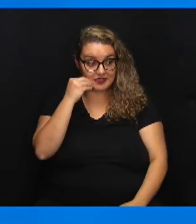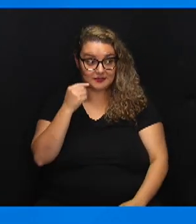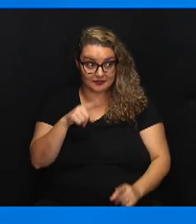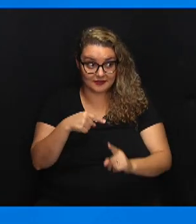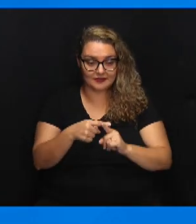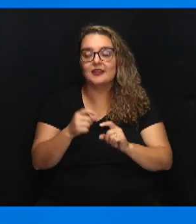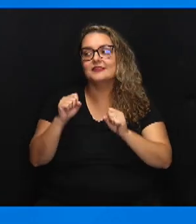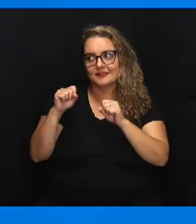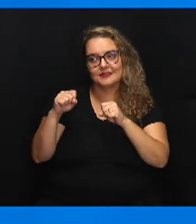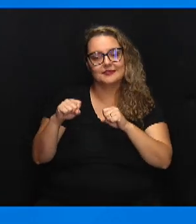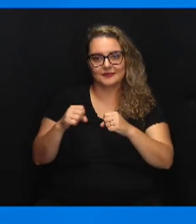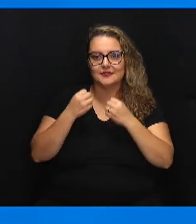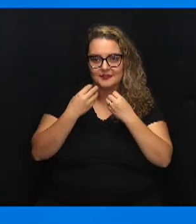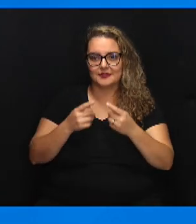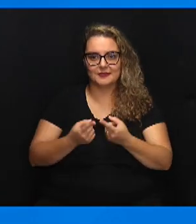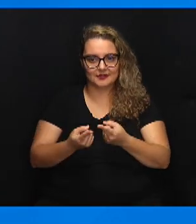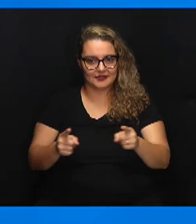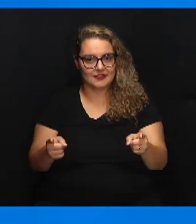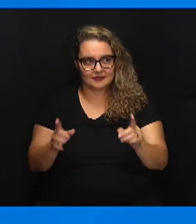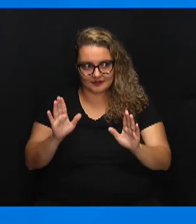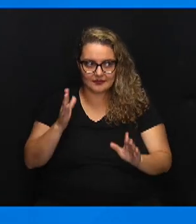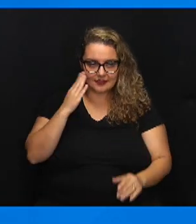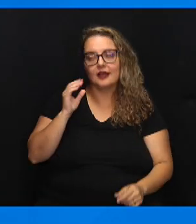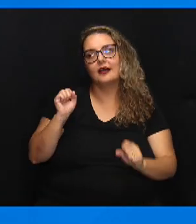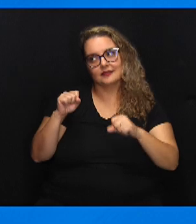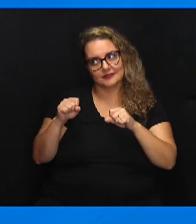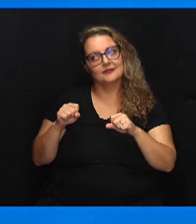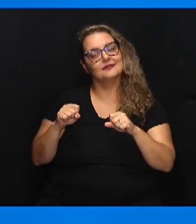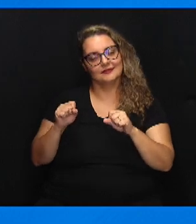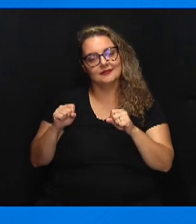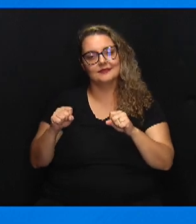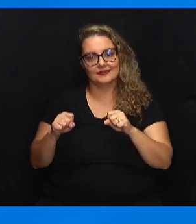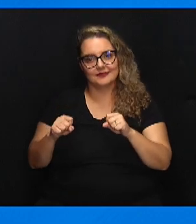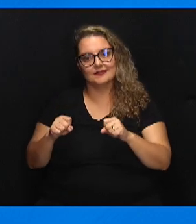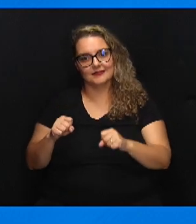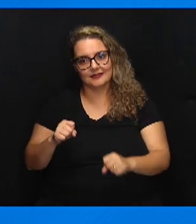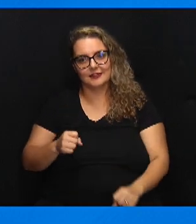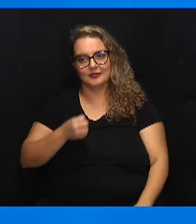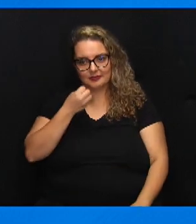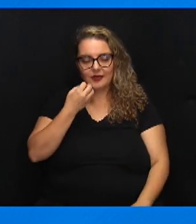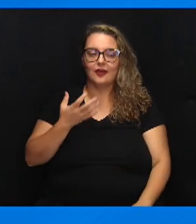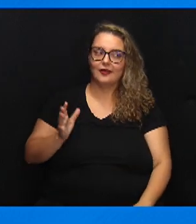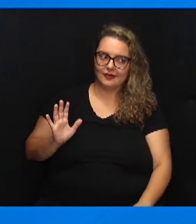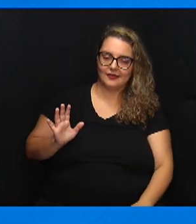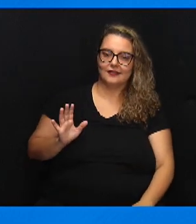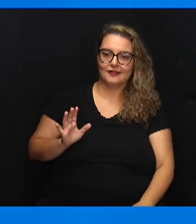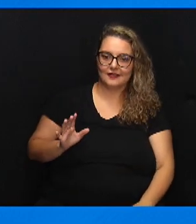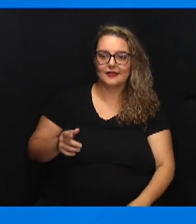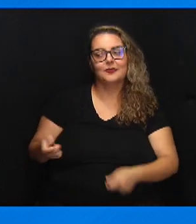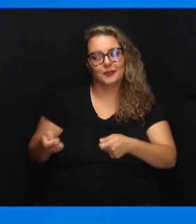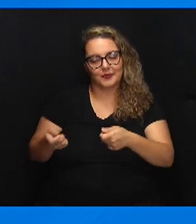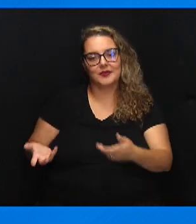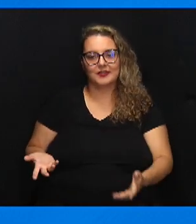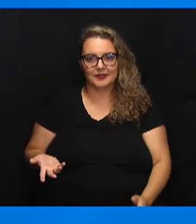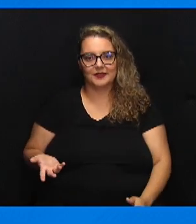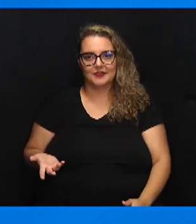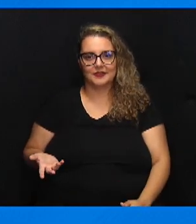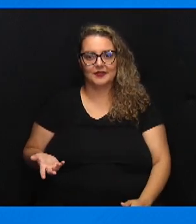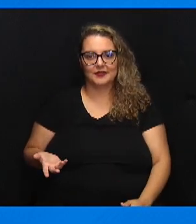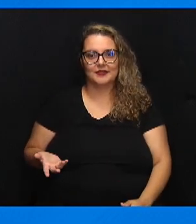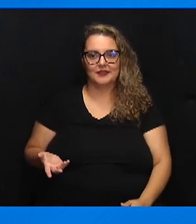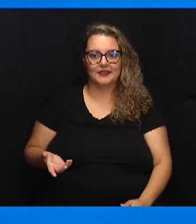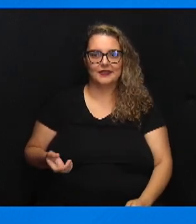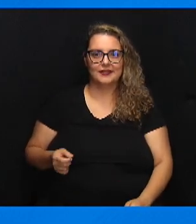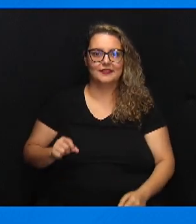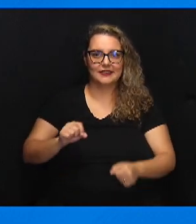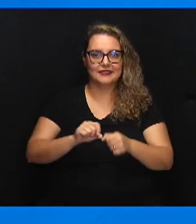positiva? Foi boa. Churrasco sabe fazer. Muito. Há muito tempo. Churrasco. Isso aí a gente Quem faz é do mesmo. sul geralmente faz mesmo, né?